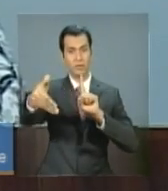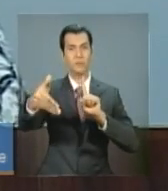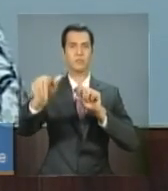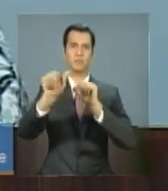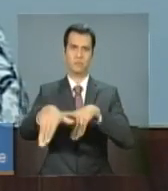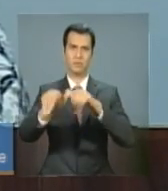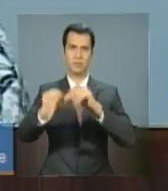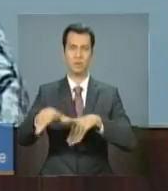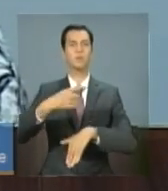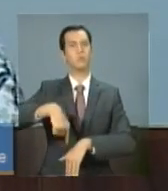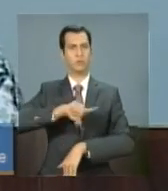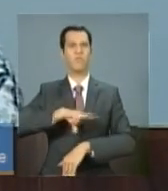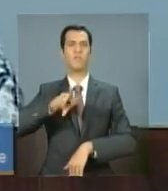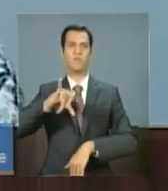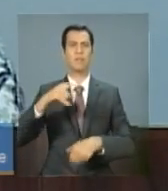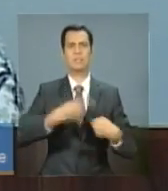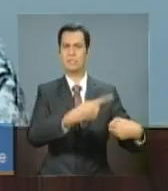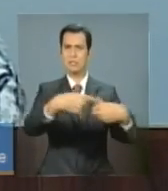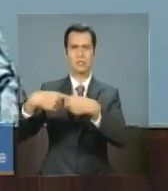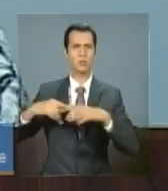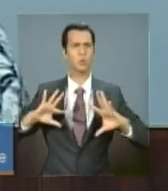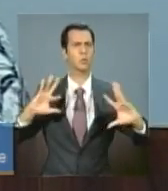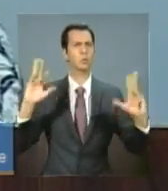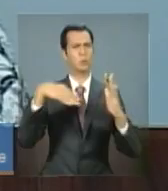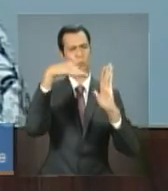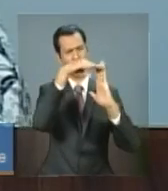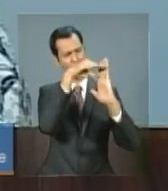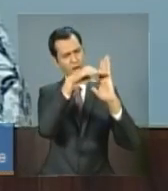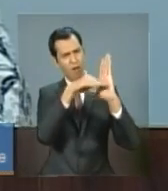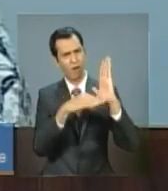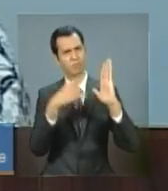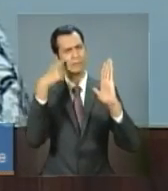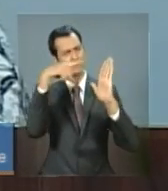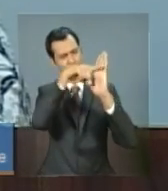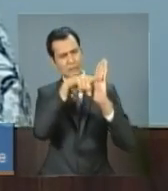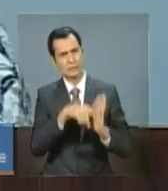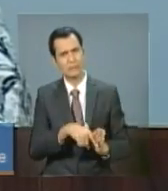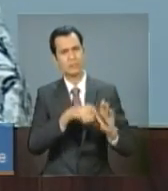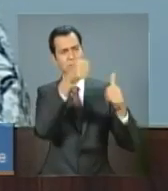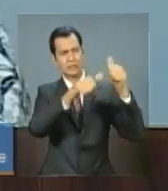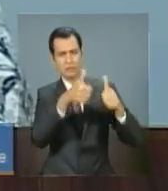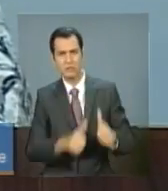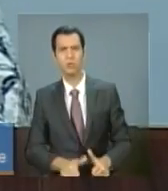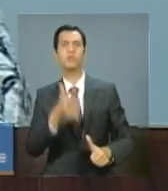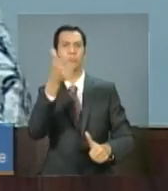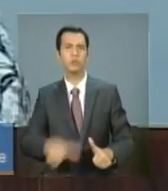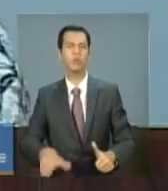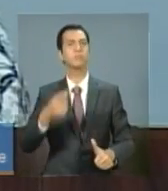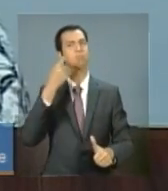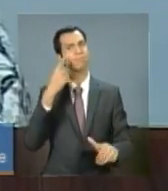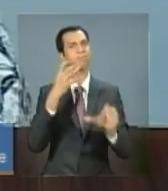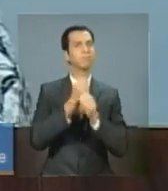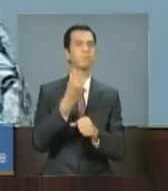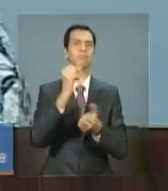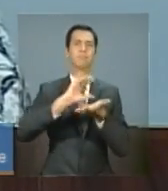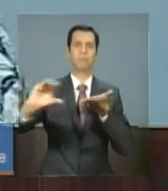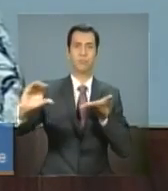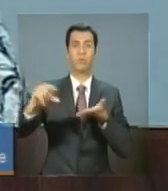as estimativas, republicar as estimativas, e, portanto, fazemos um apelo para que o conjunto dos gestores fiquem atentos